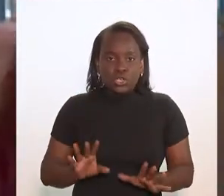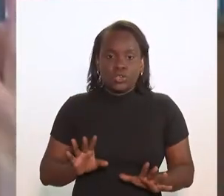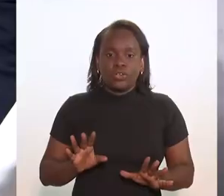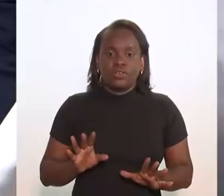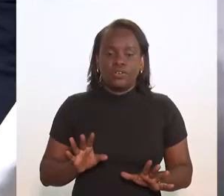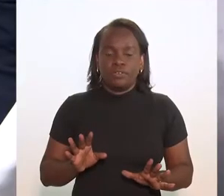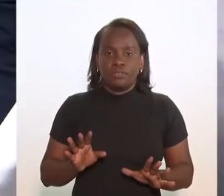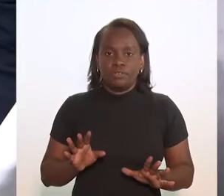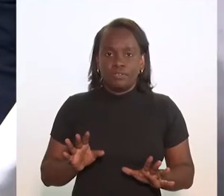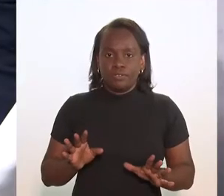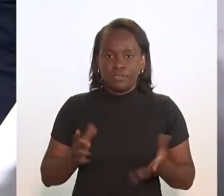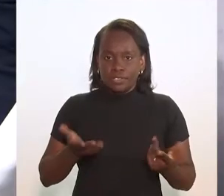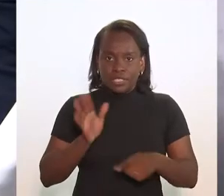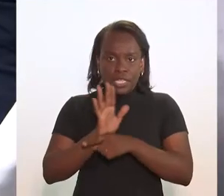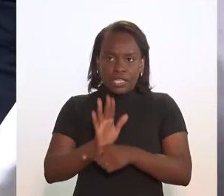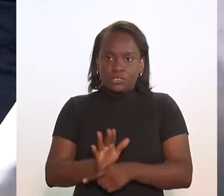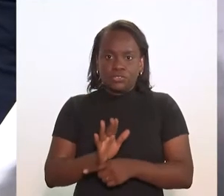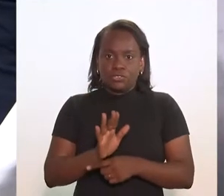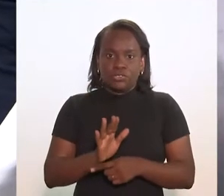a nível